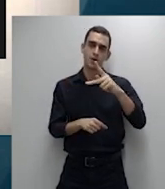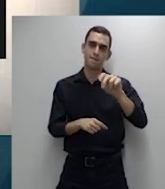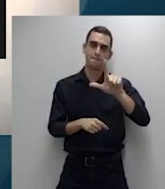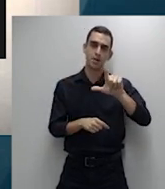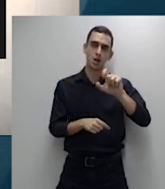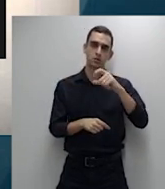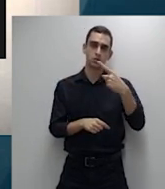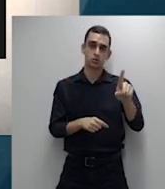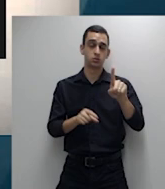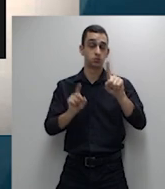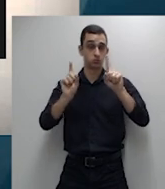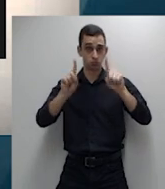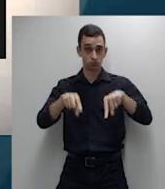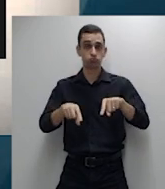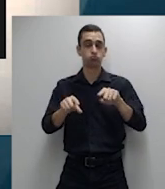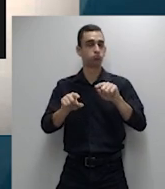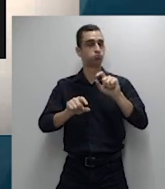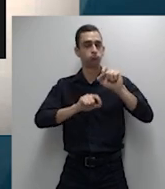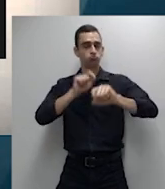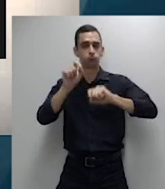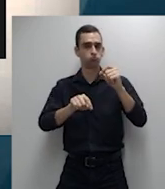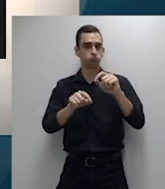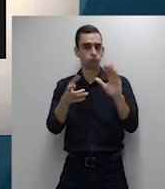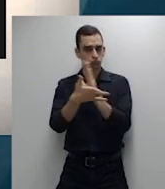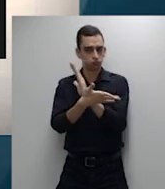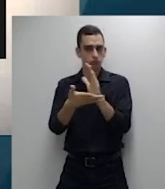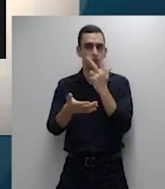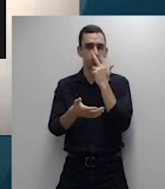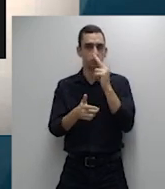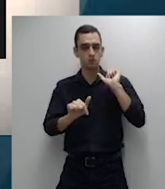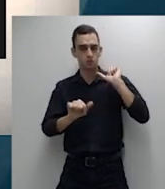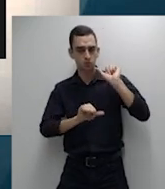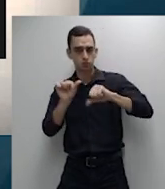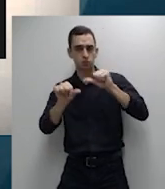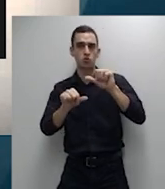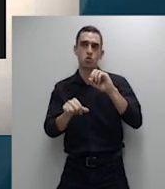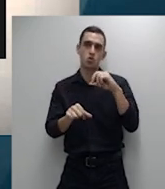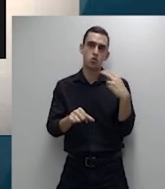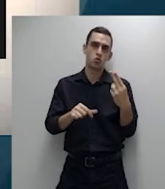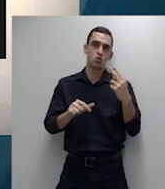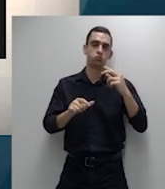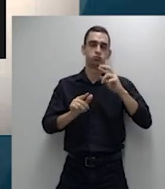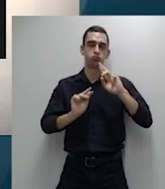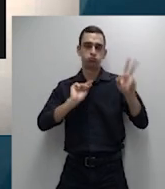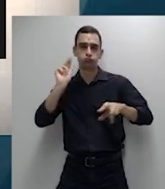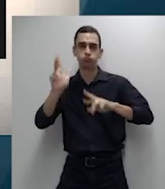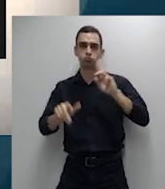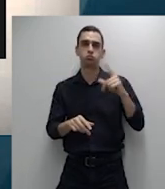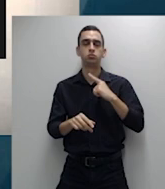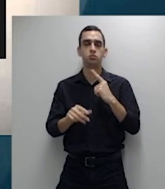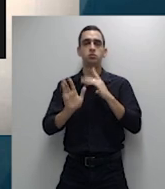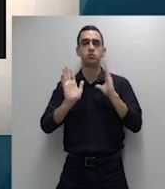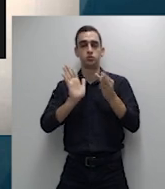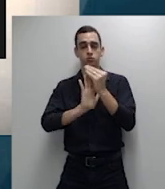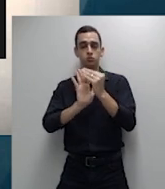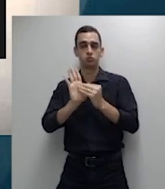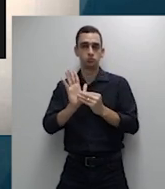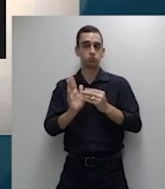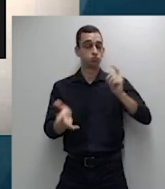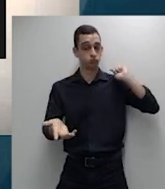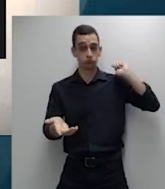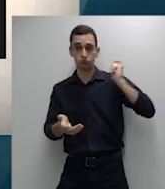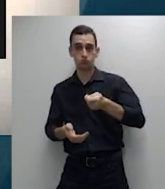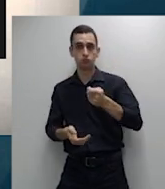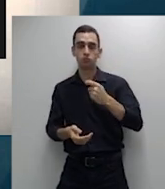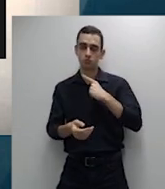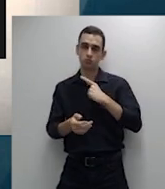sendo certo ainda que nem sequer houve modificação da sentença após o julgamento dos aclaratórios opostos pela parte